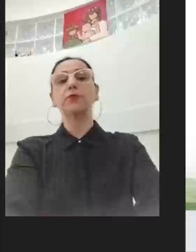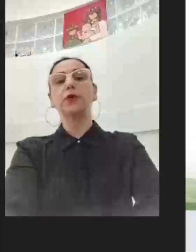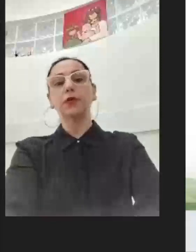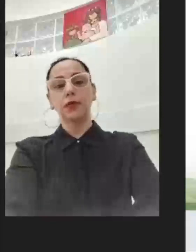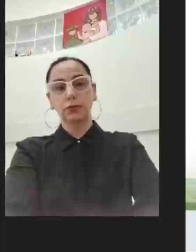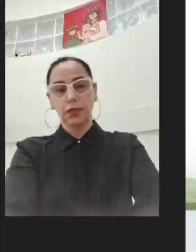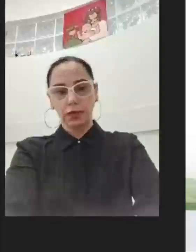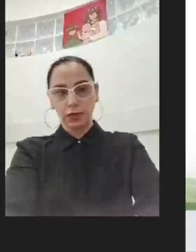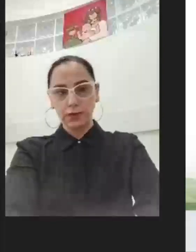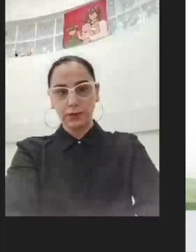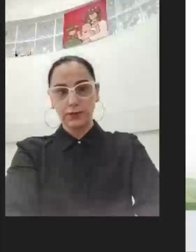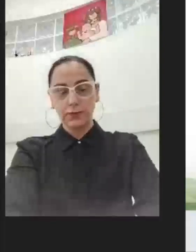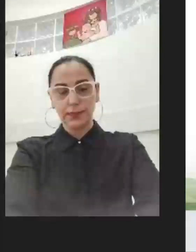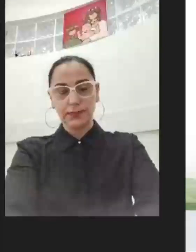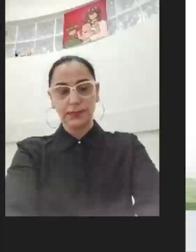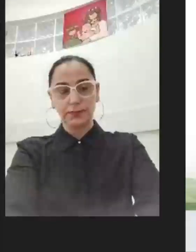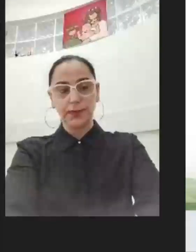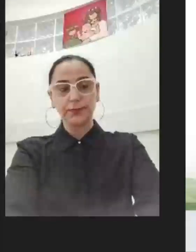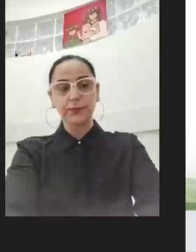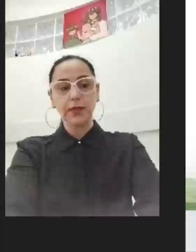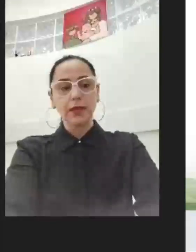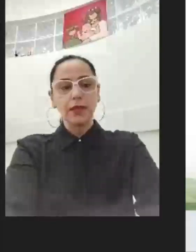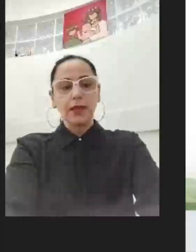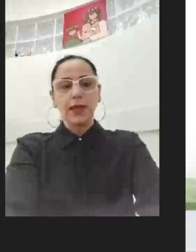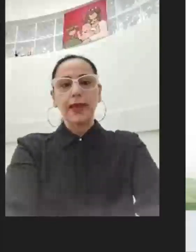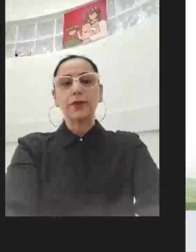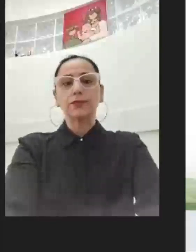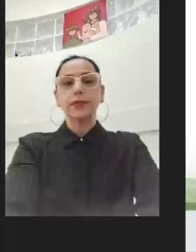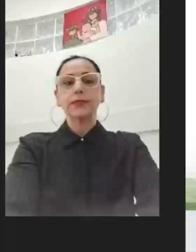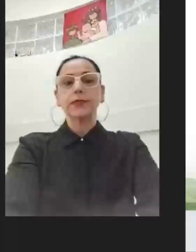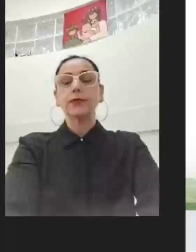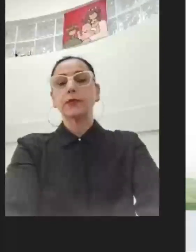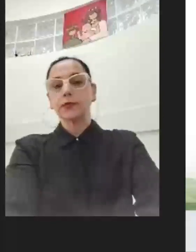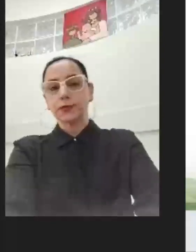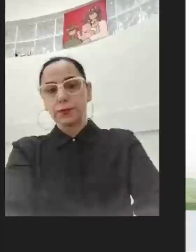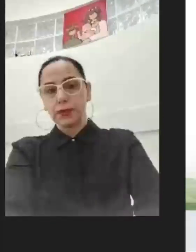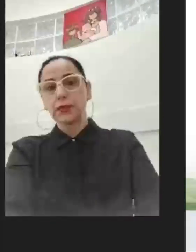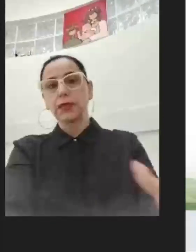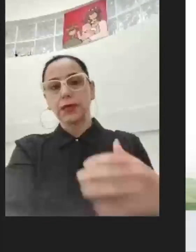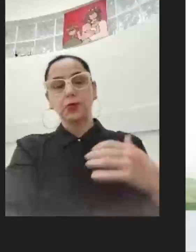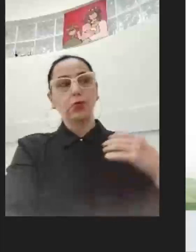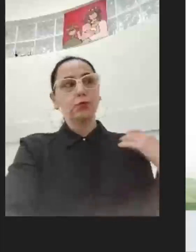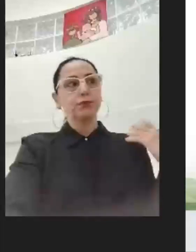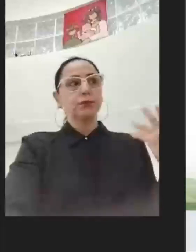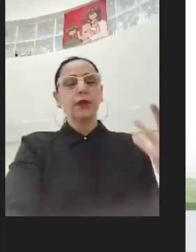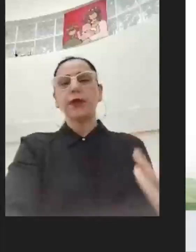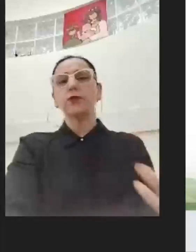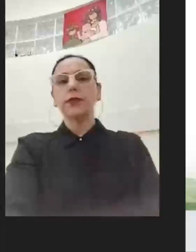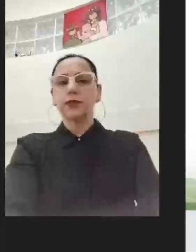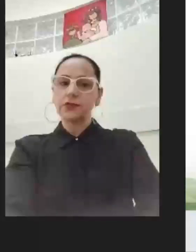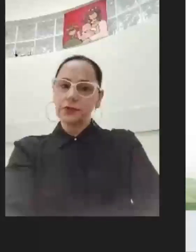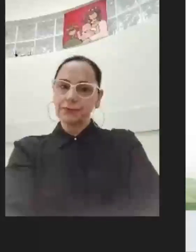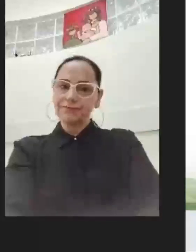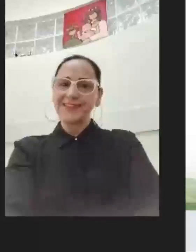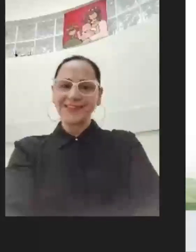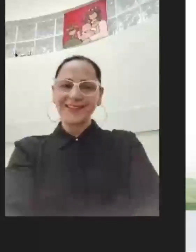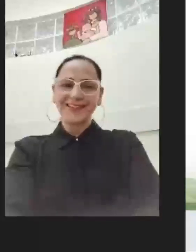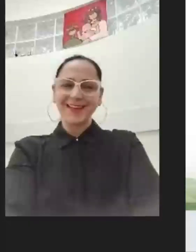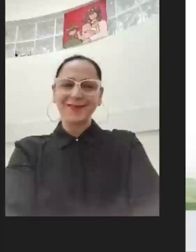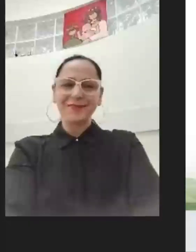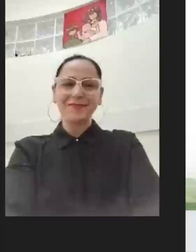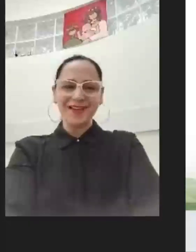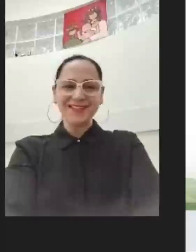que eu fui aprender um pouquinho melhor sobre a amamentação, né? Quando nasceu a minha sobrinha e eu